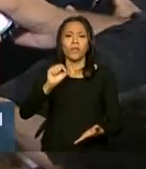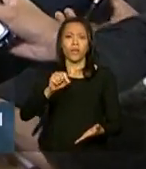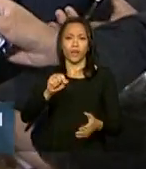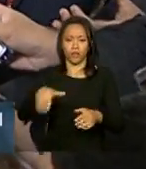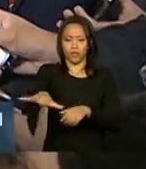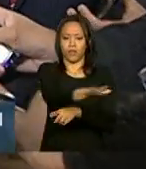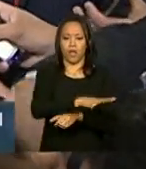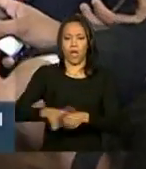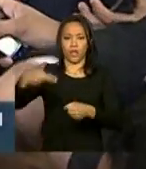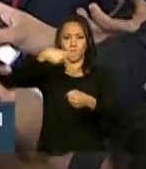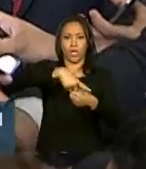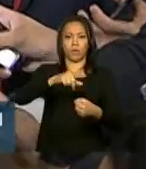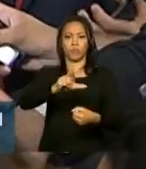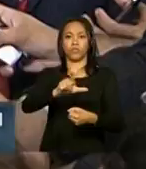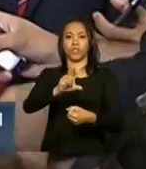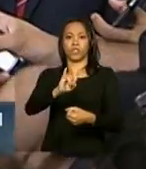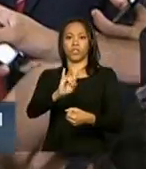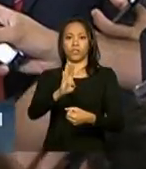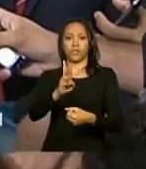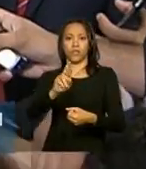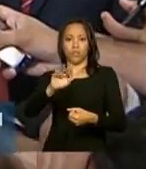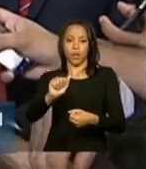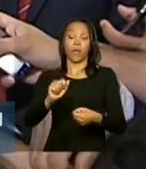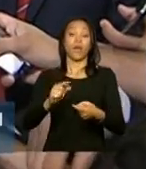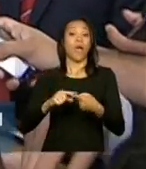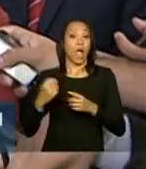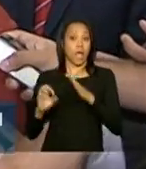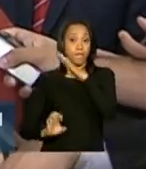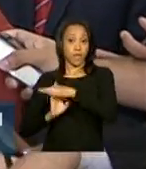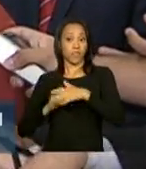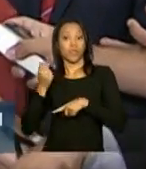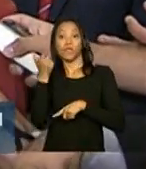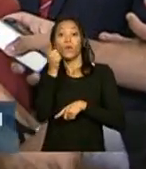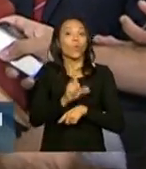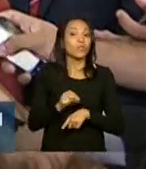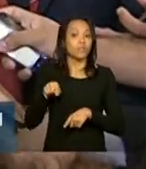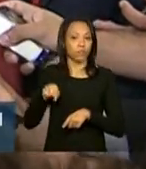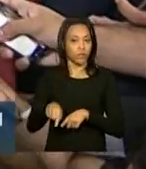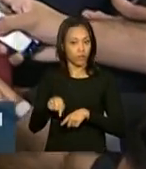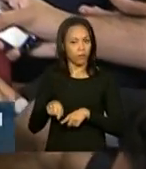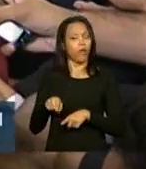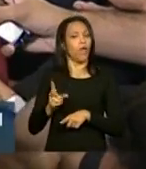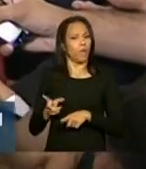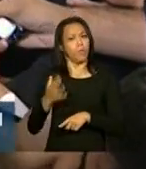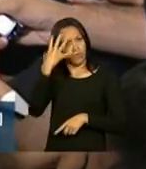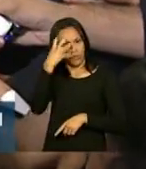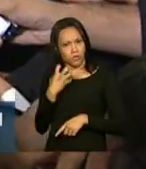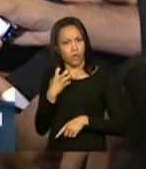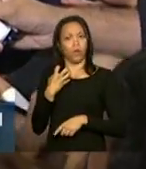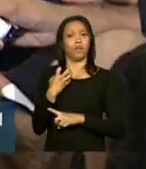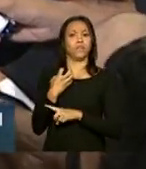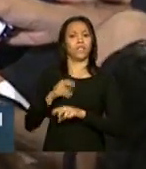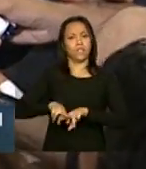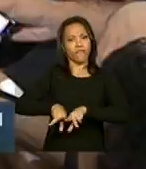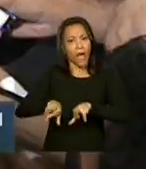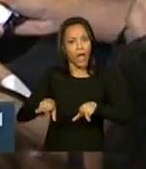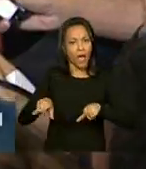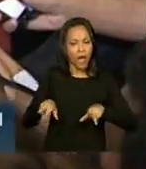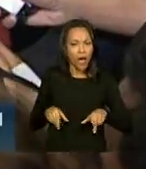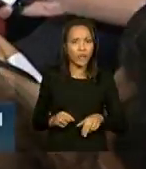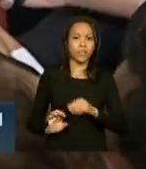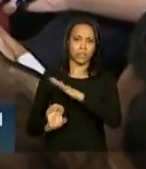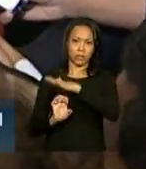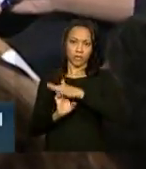Segundo, o consórcio que ganhou é um consórcio sólido com grandes empresas.